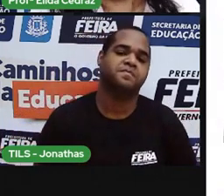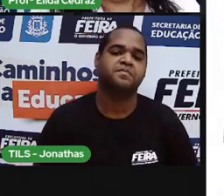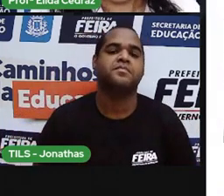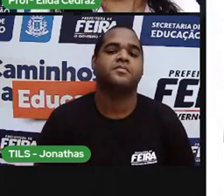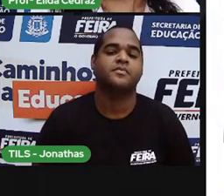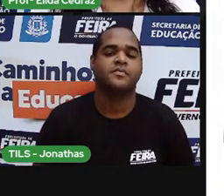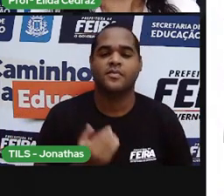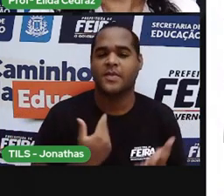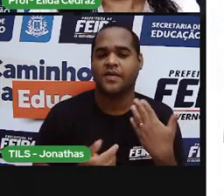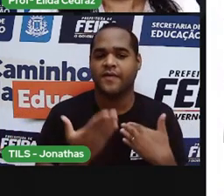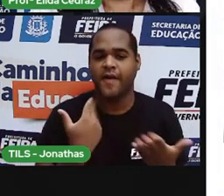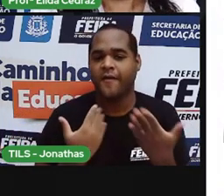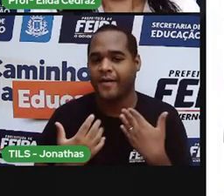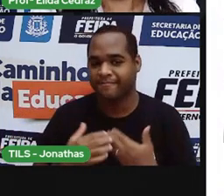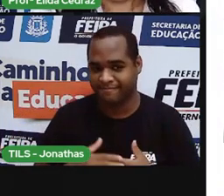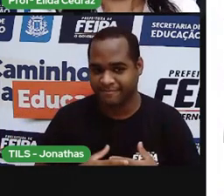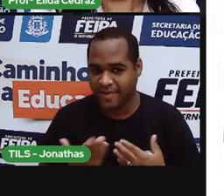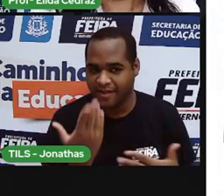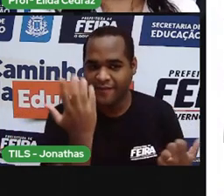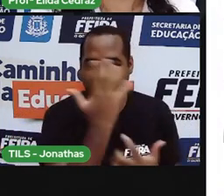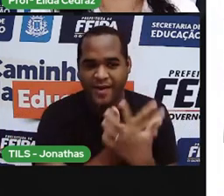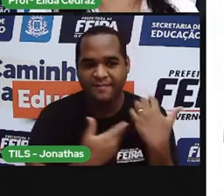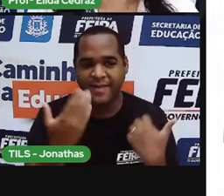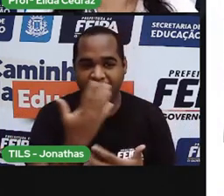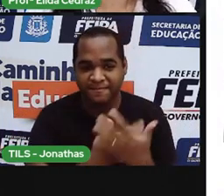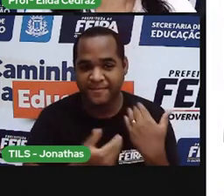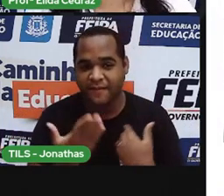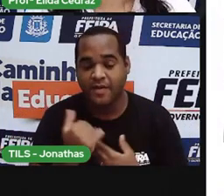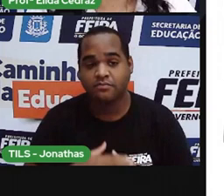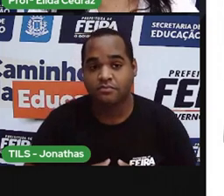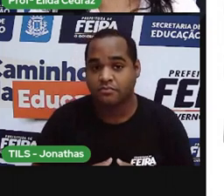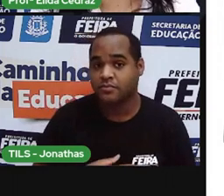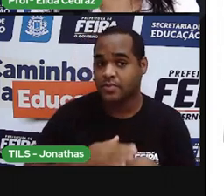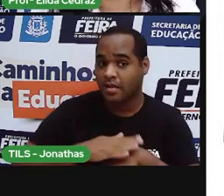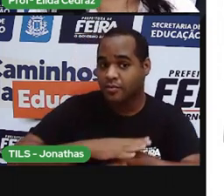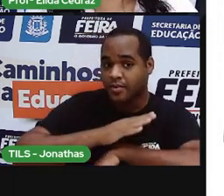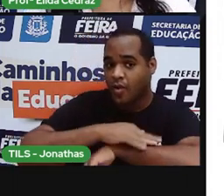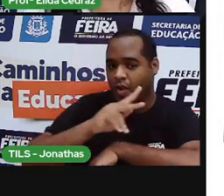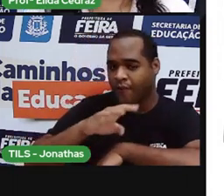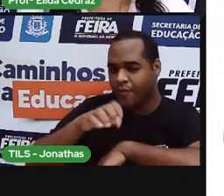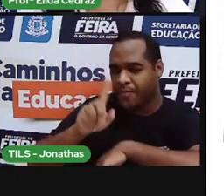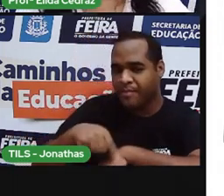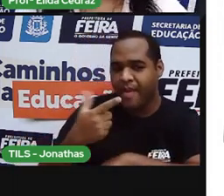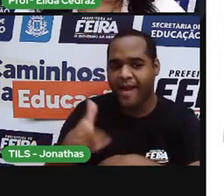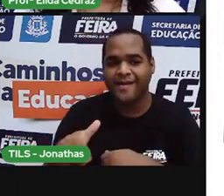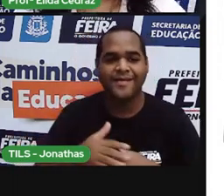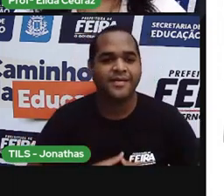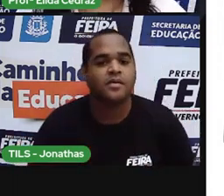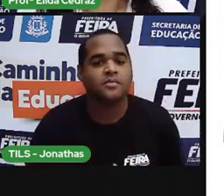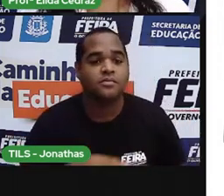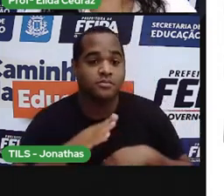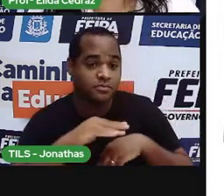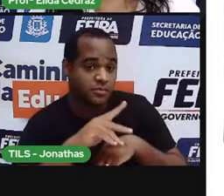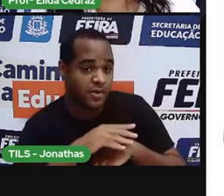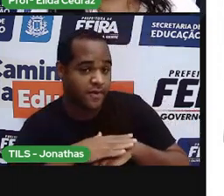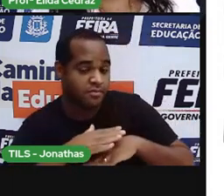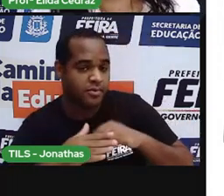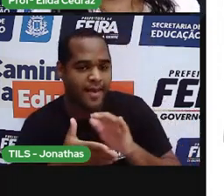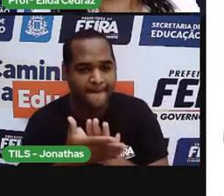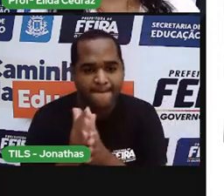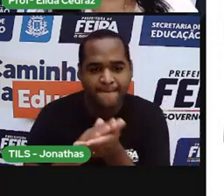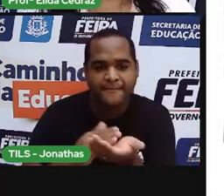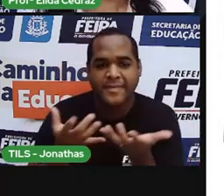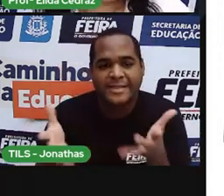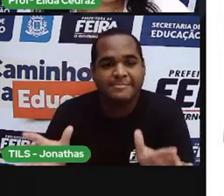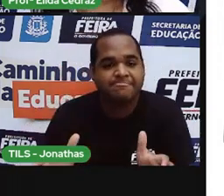Vamos cantar? Vamos cantar a música do sapo? Vamos lá. O sapo não lava o pé, não lava